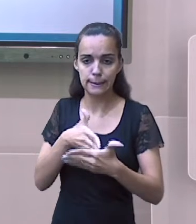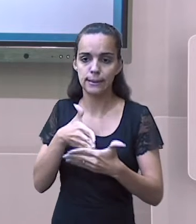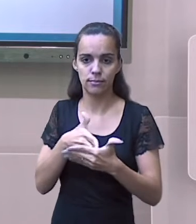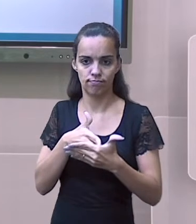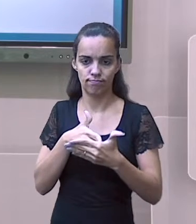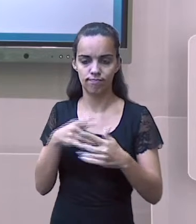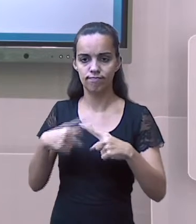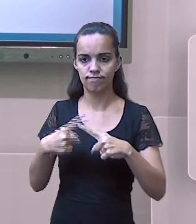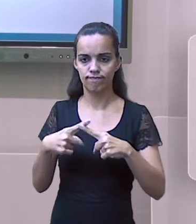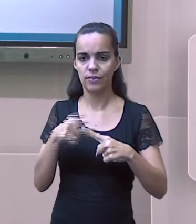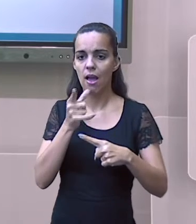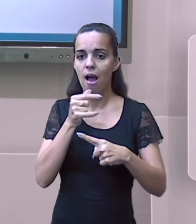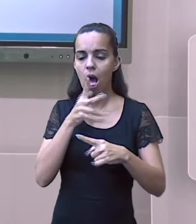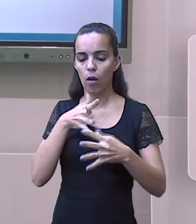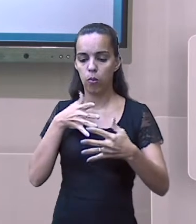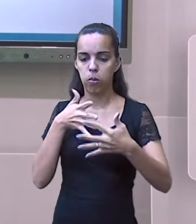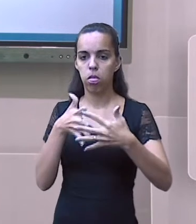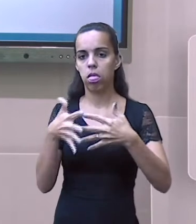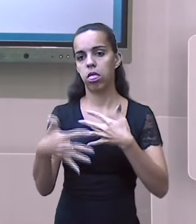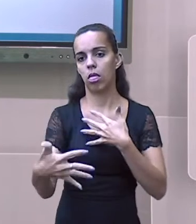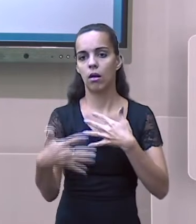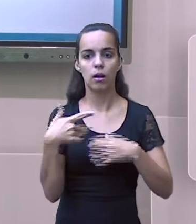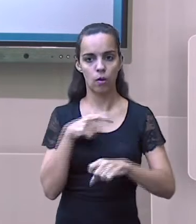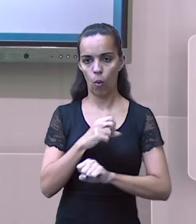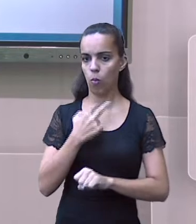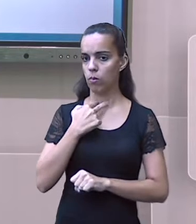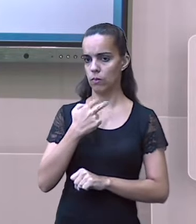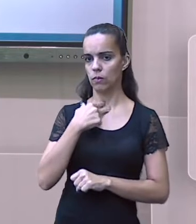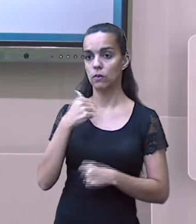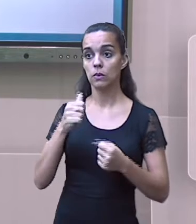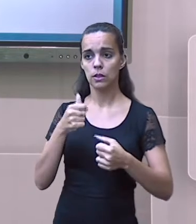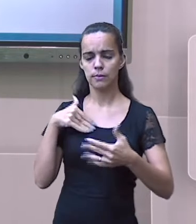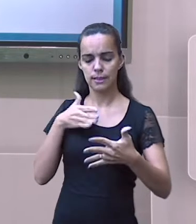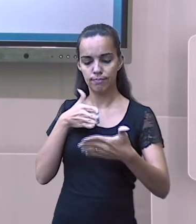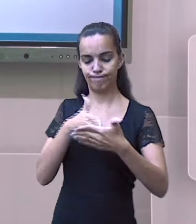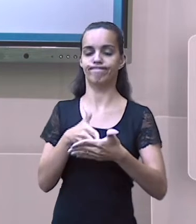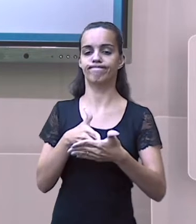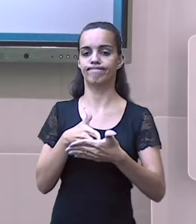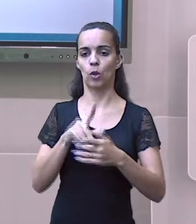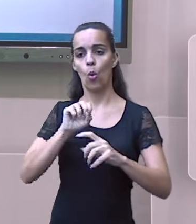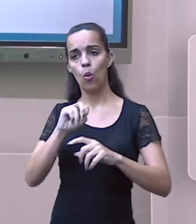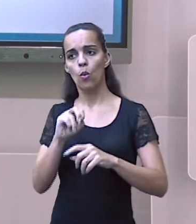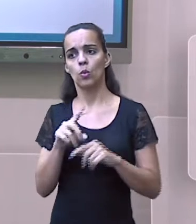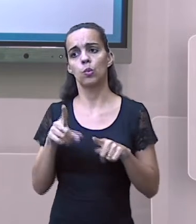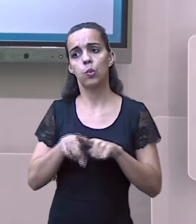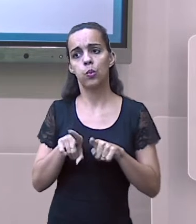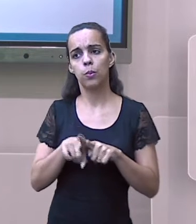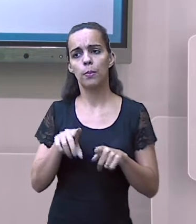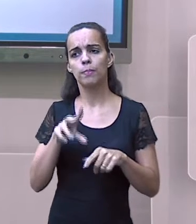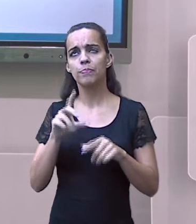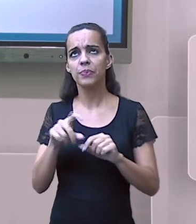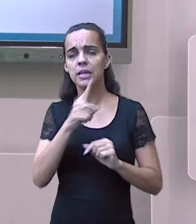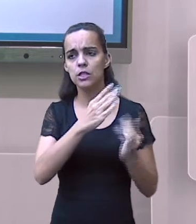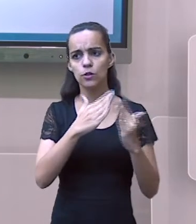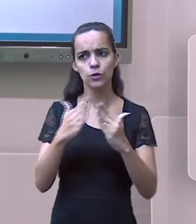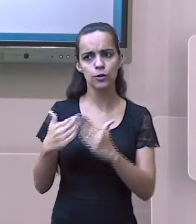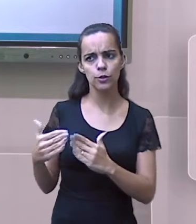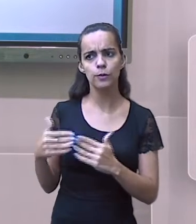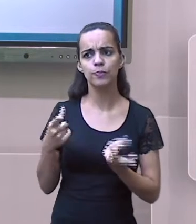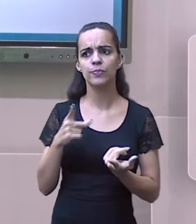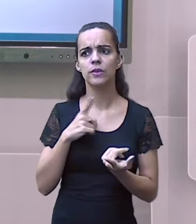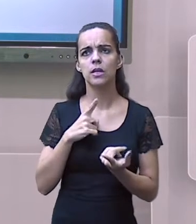impermeáveis, evitando a água da chuva dentro das casas. Esse tipo de moradia, ele pode ser, né,